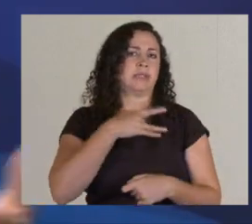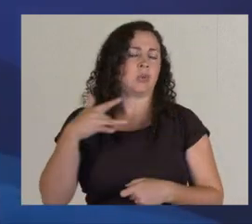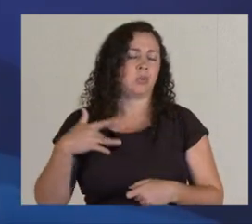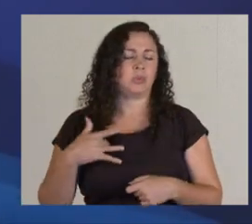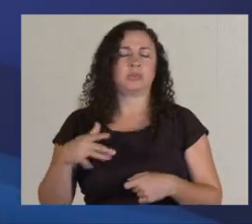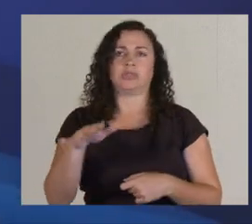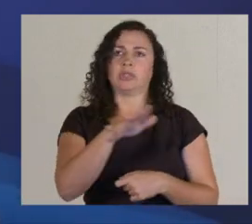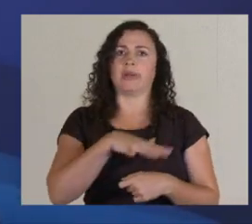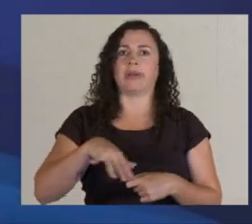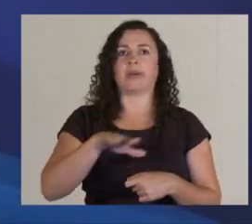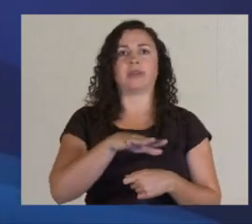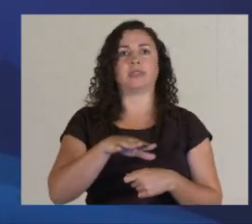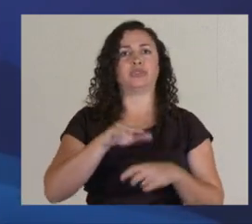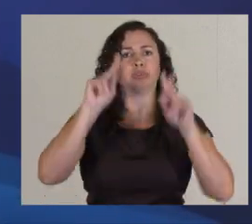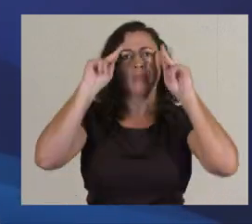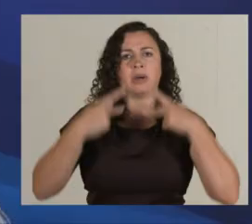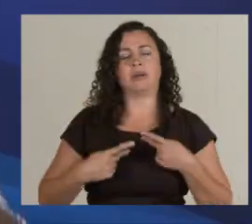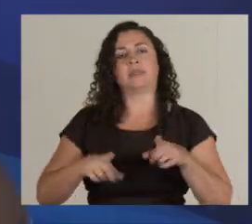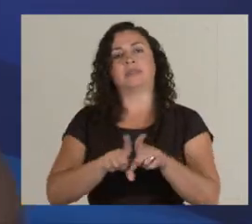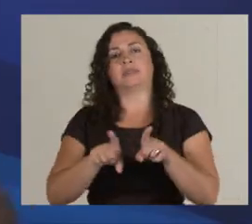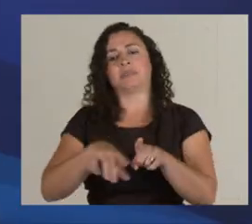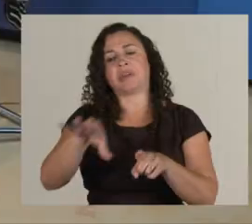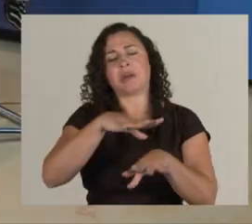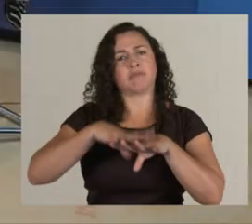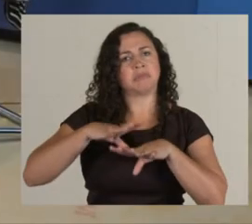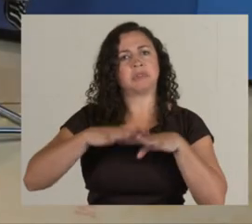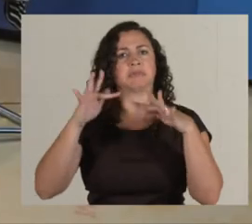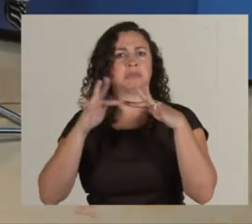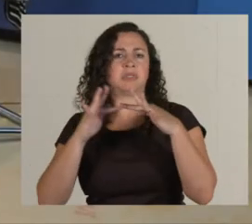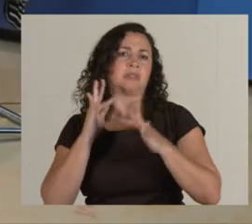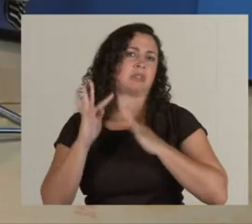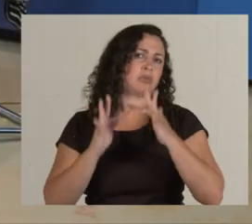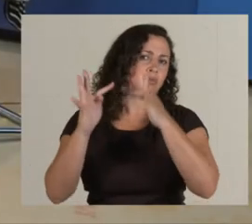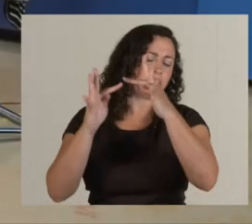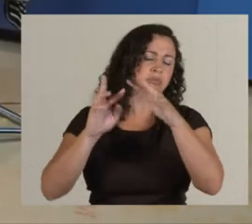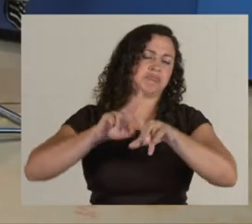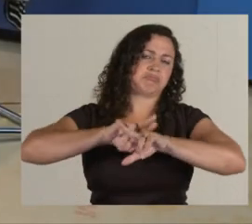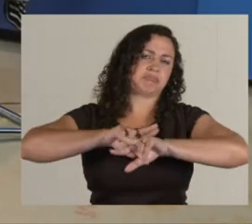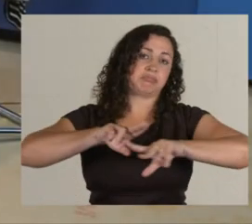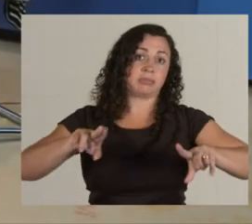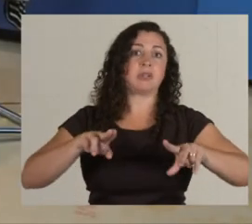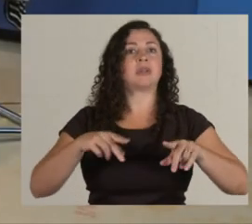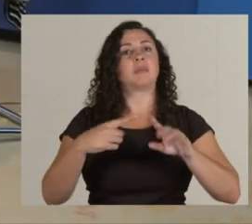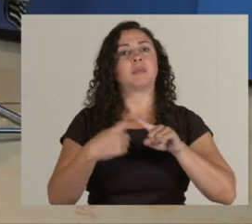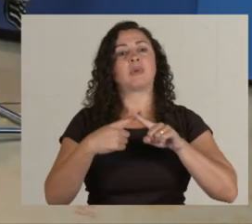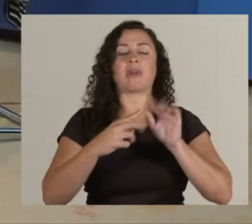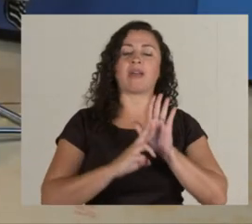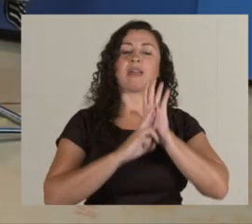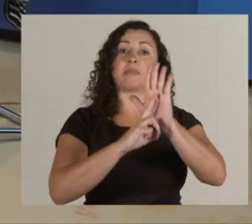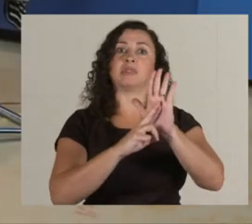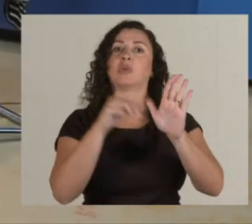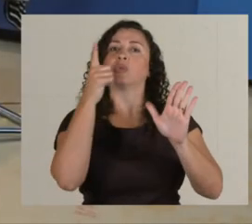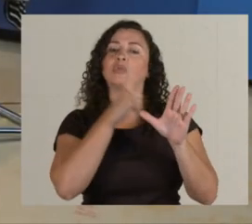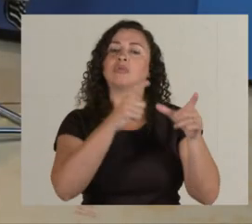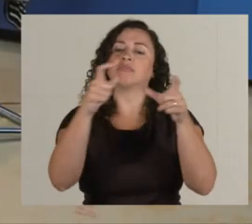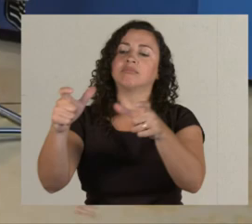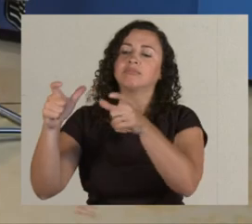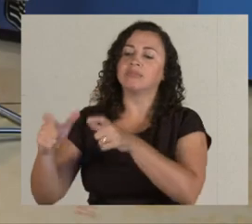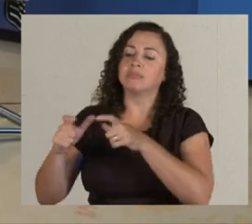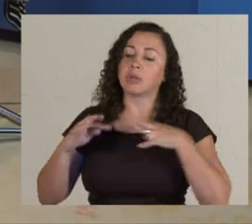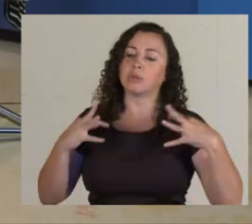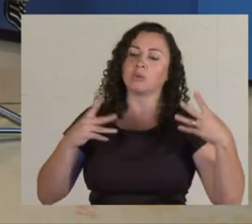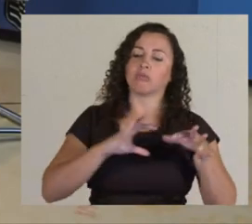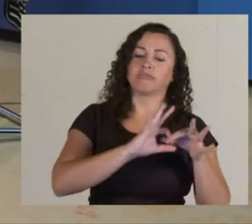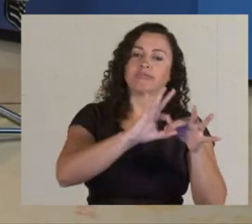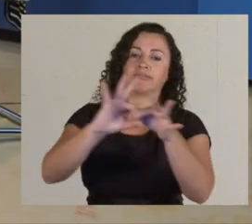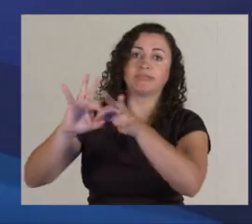áreas da saúde, da área de humanas, da área de exatas e tecnológicas, para que a gente possa, para que a gente pudesse mapear, de